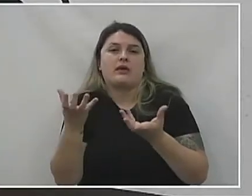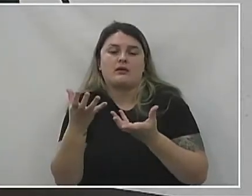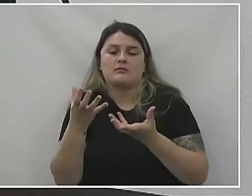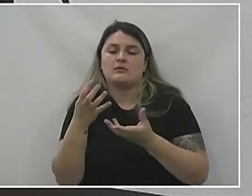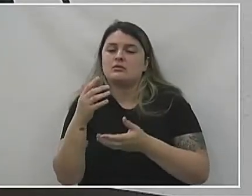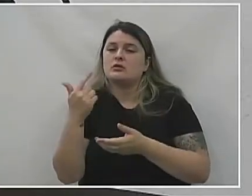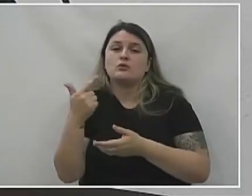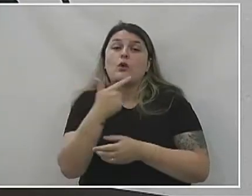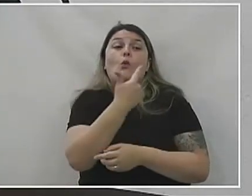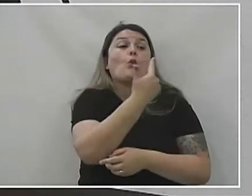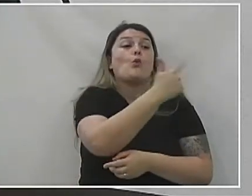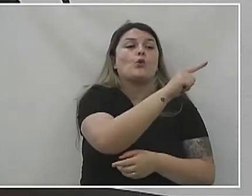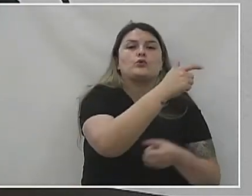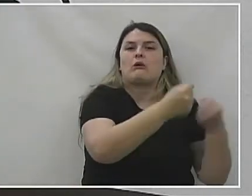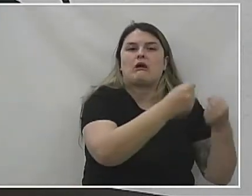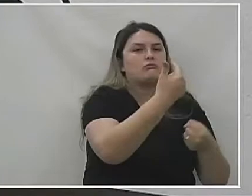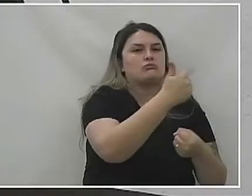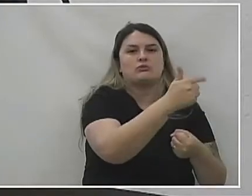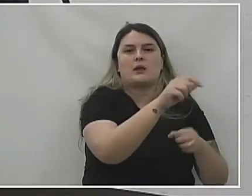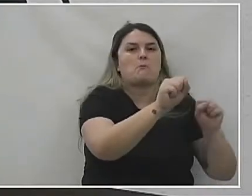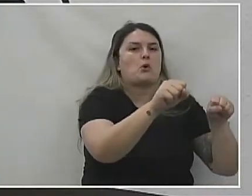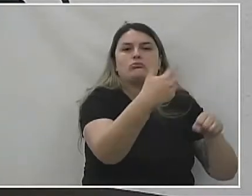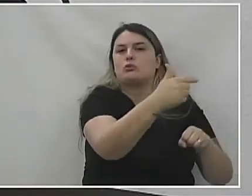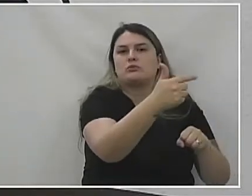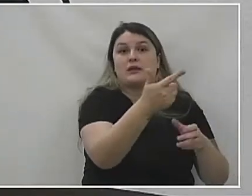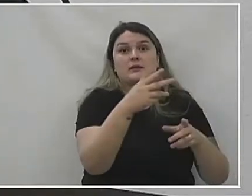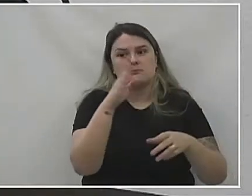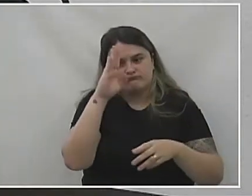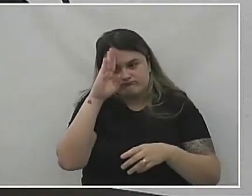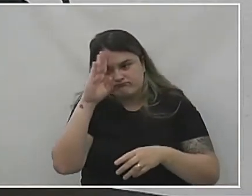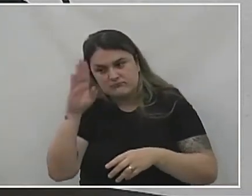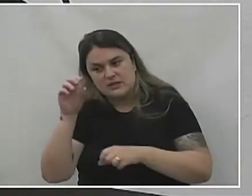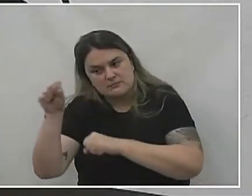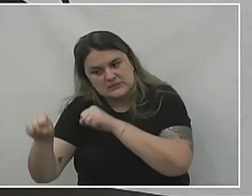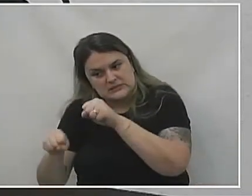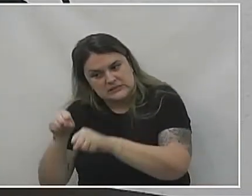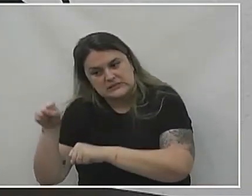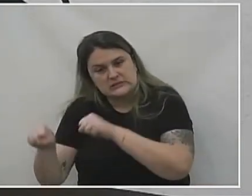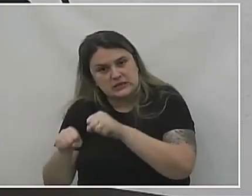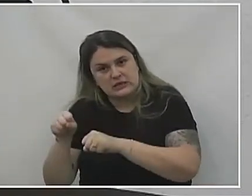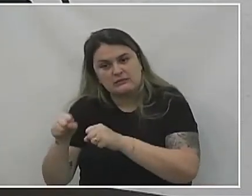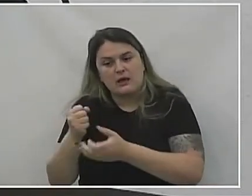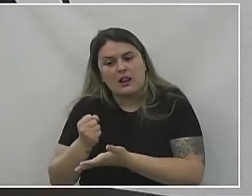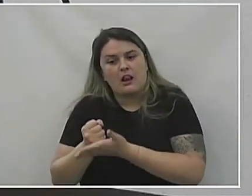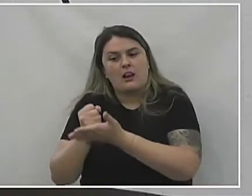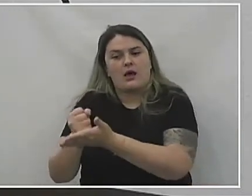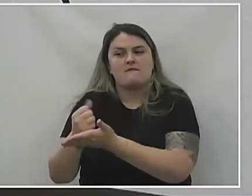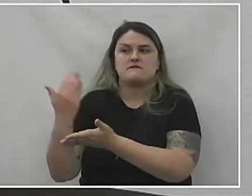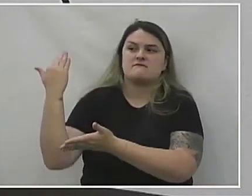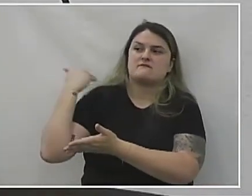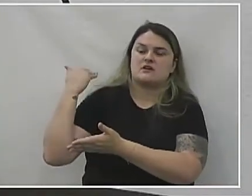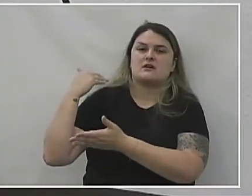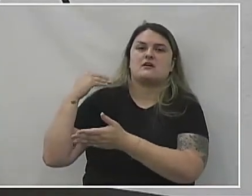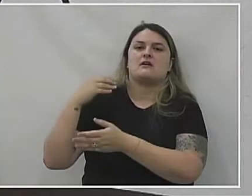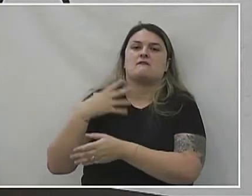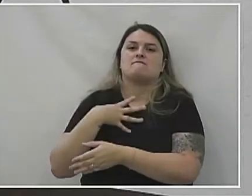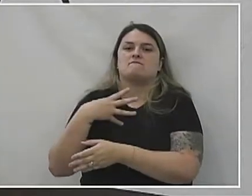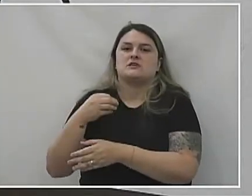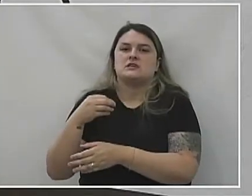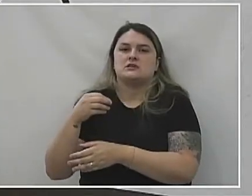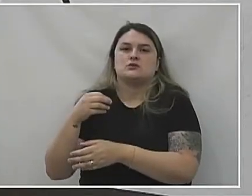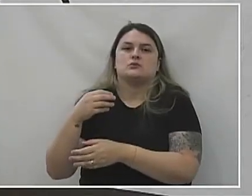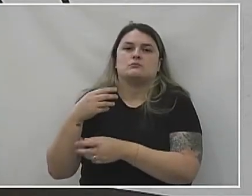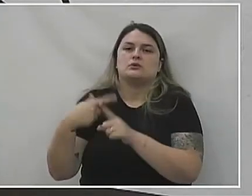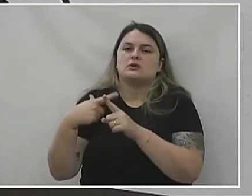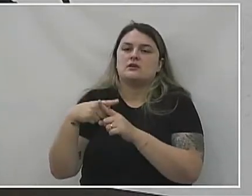vontade não tem outro meio de transporte já cansei de ver algumas pessoas indo trabalhar com bicicleta levando os filhos para escola filha dormindo na cadeirinha